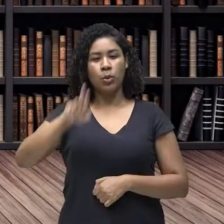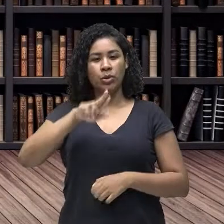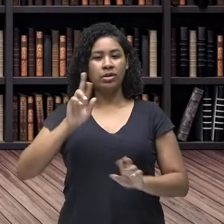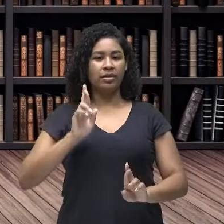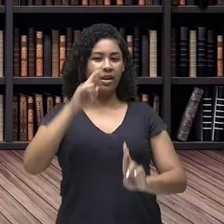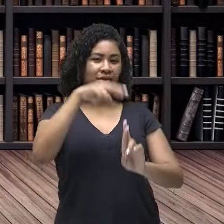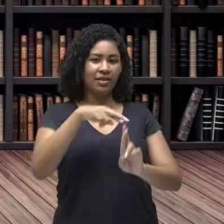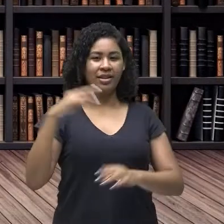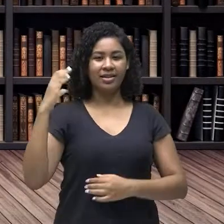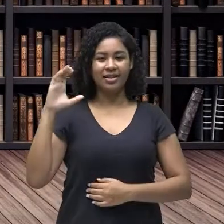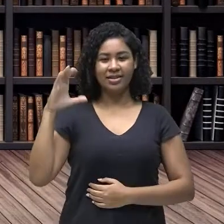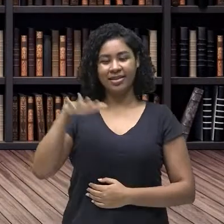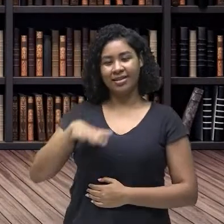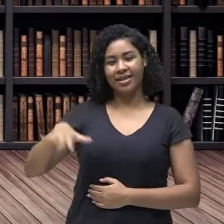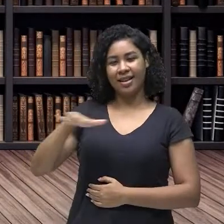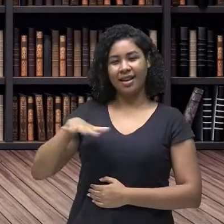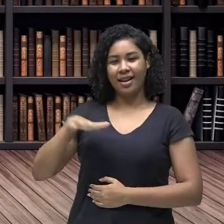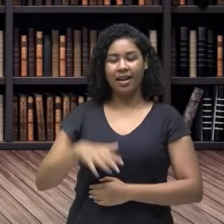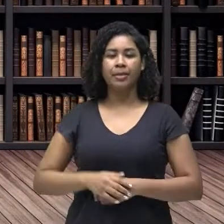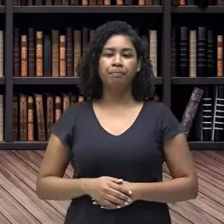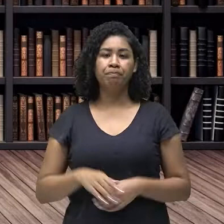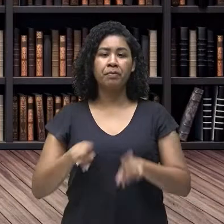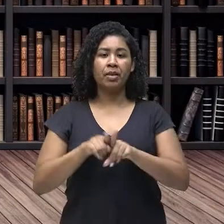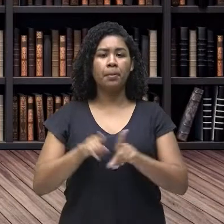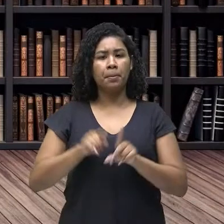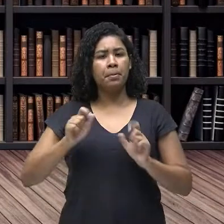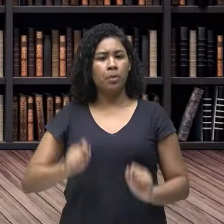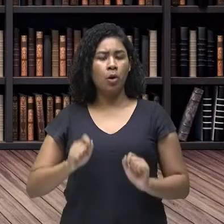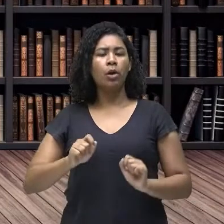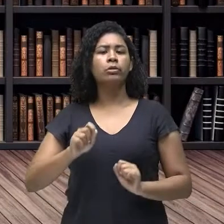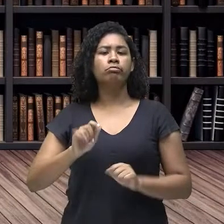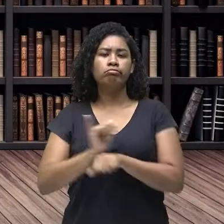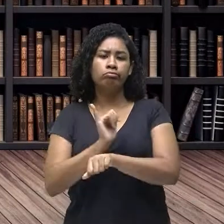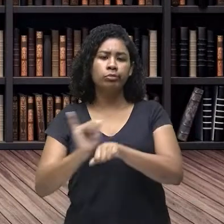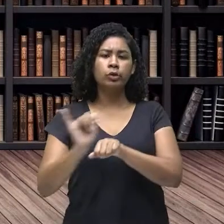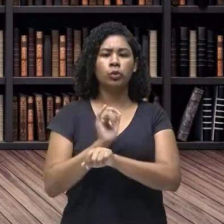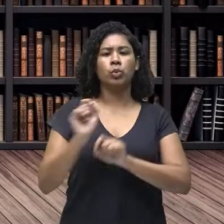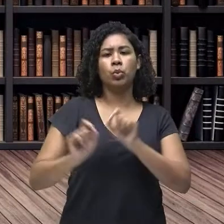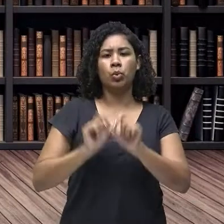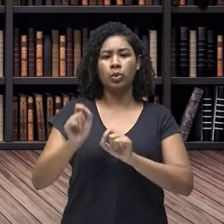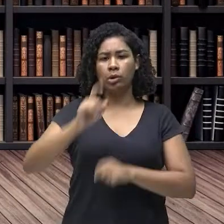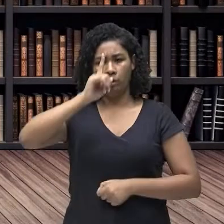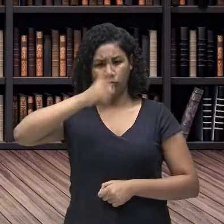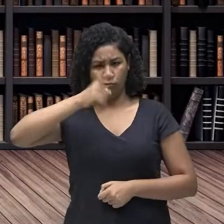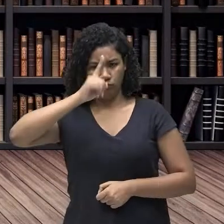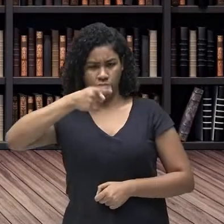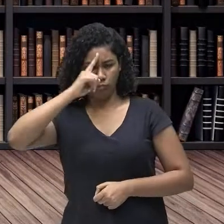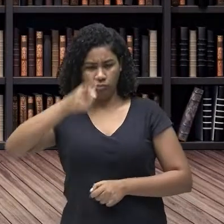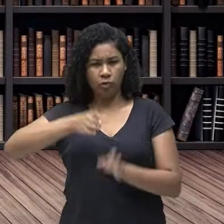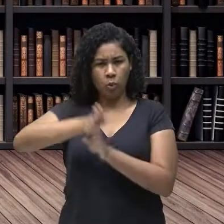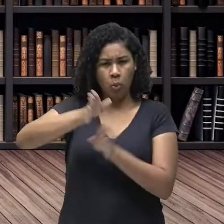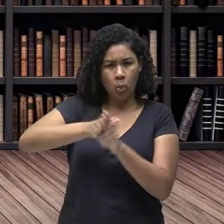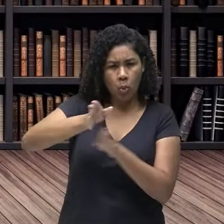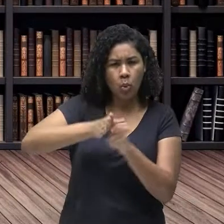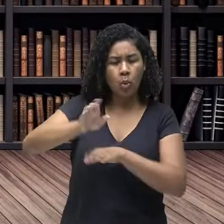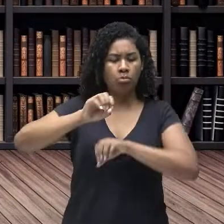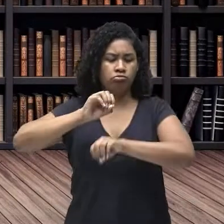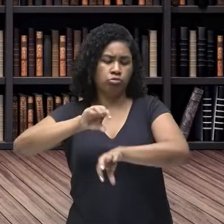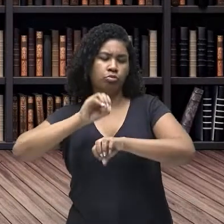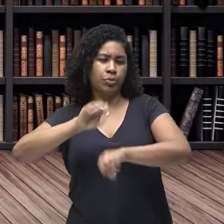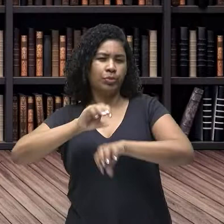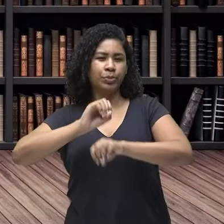isso, né? E ele pode ser injuntivo, né, que a gente vê até lá as receitas, ele pode ter o propósito de ensinar.